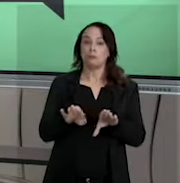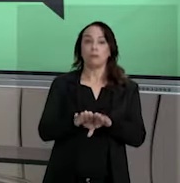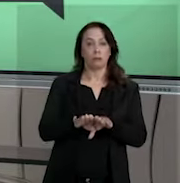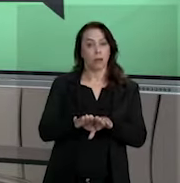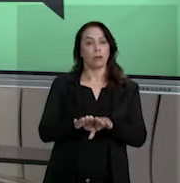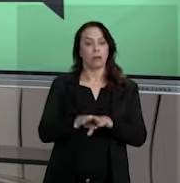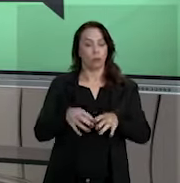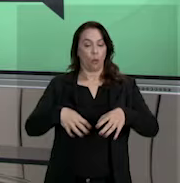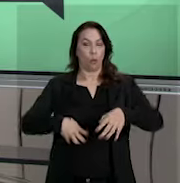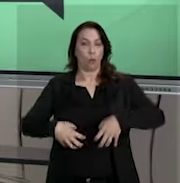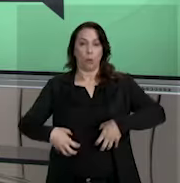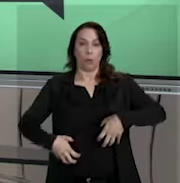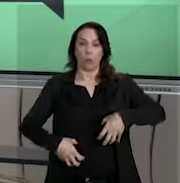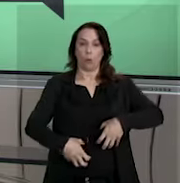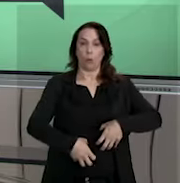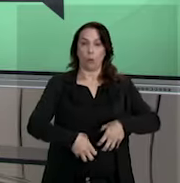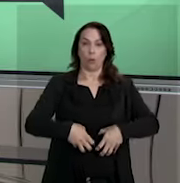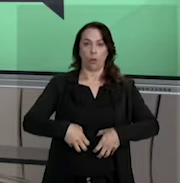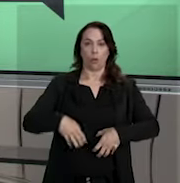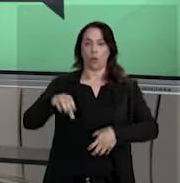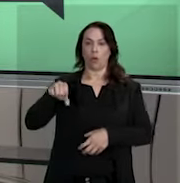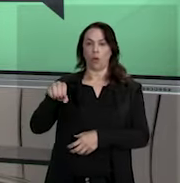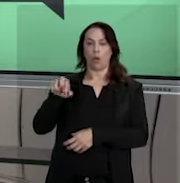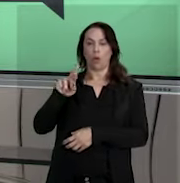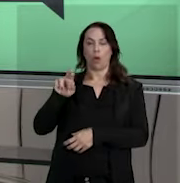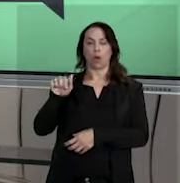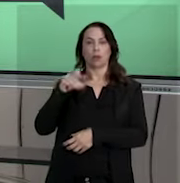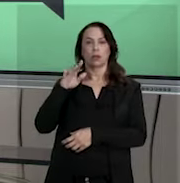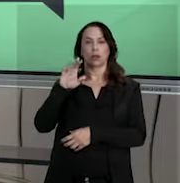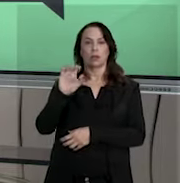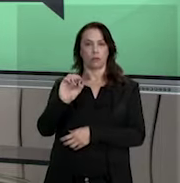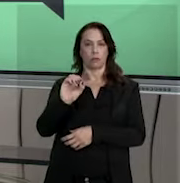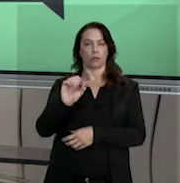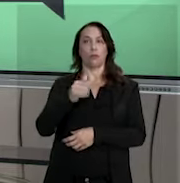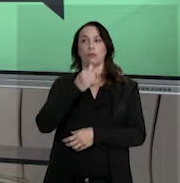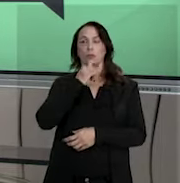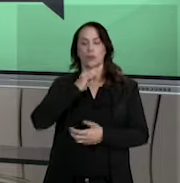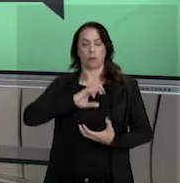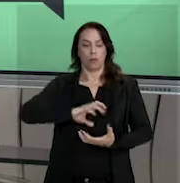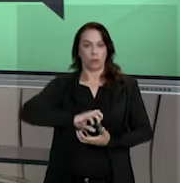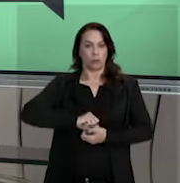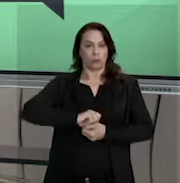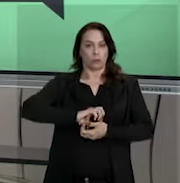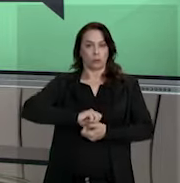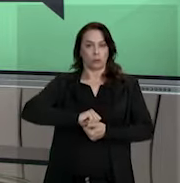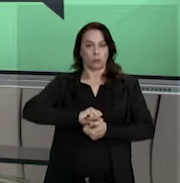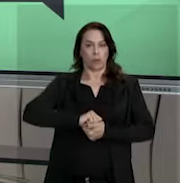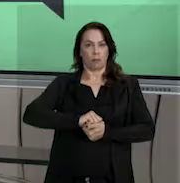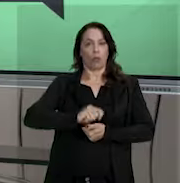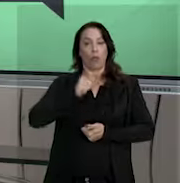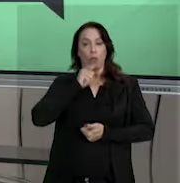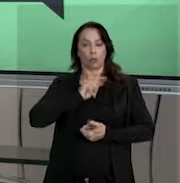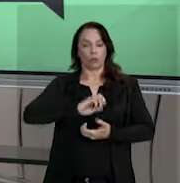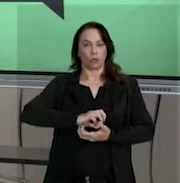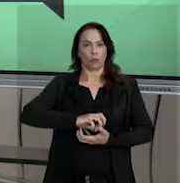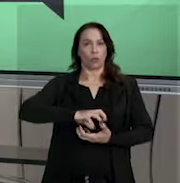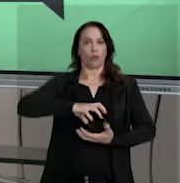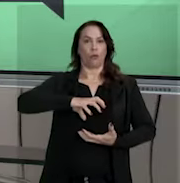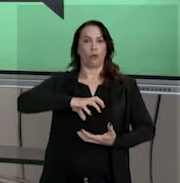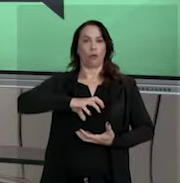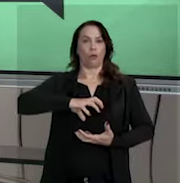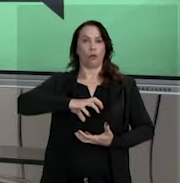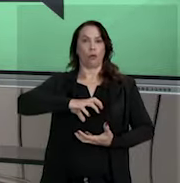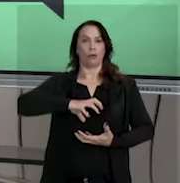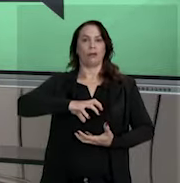têm musculatura. O estômago, ele só consegue expandir porque é musculatura, senão ele ia expandir,